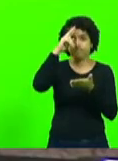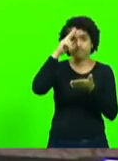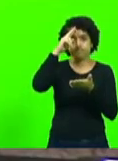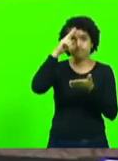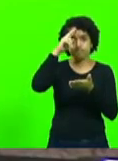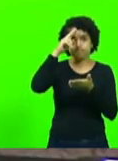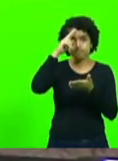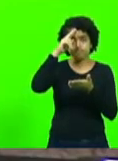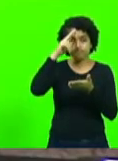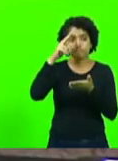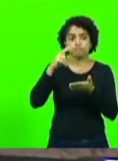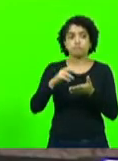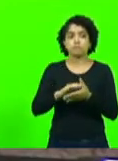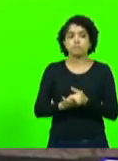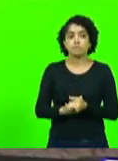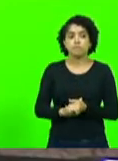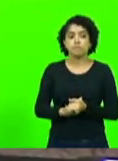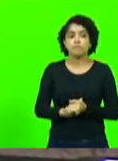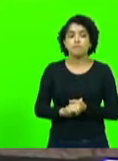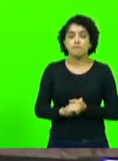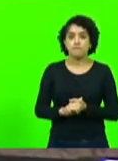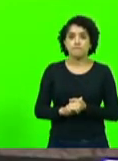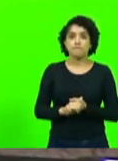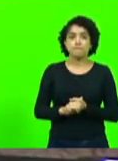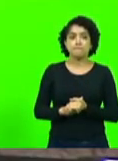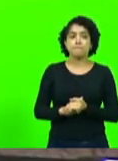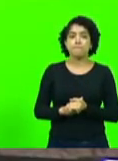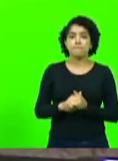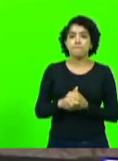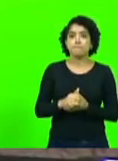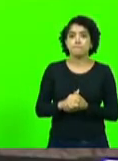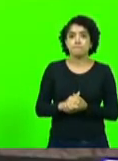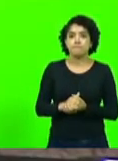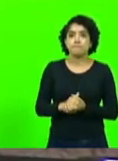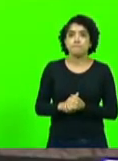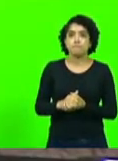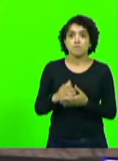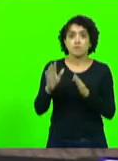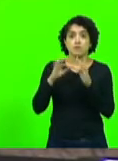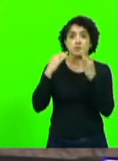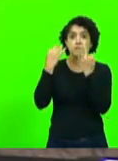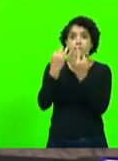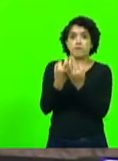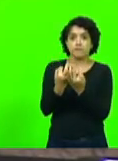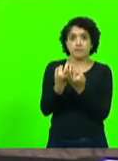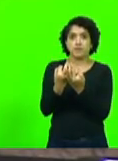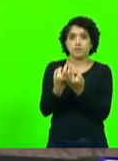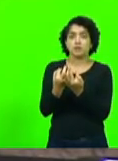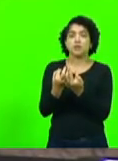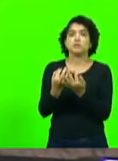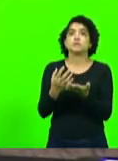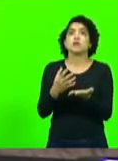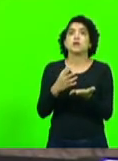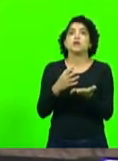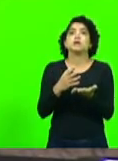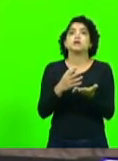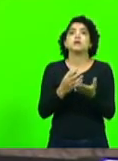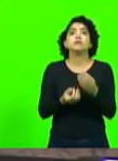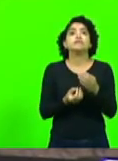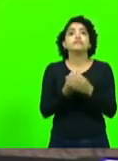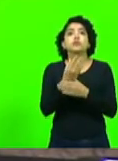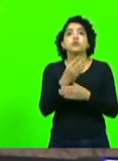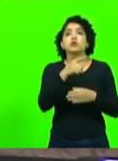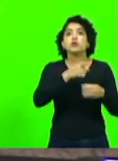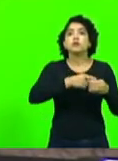senhor Voldemar Kinas, que é da família, deputado Sildevic, que fundou a cidade de Birama. Eles já